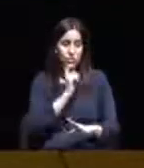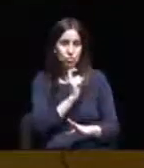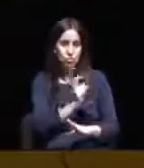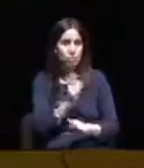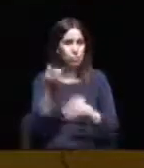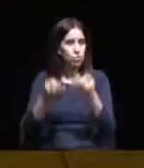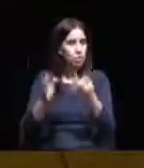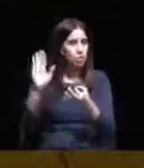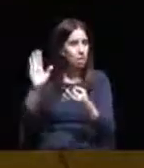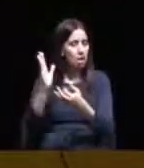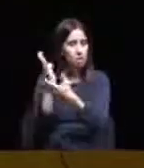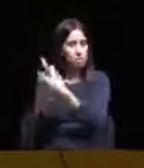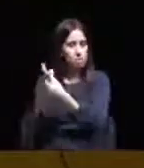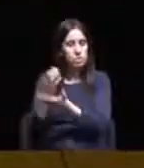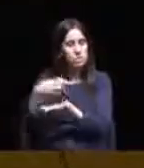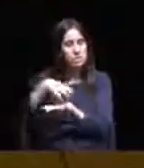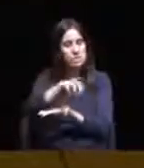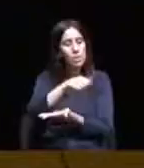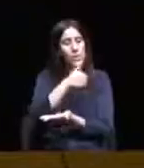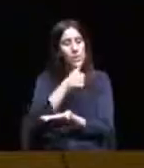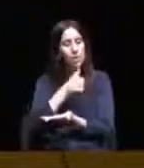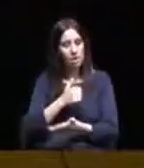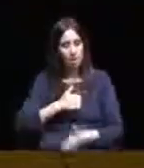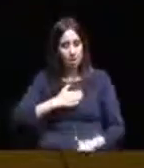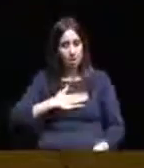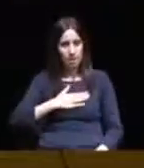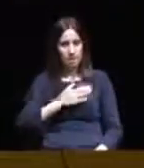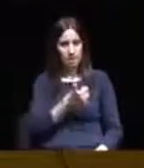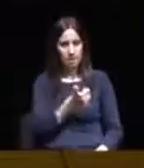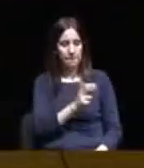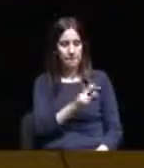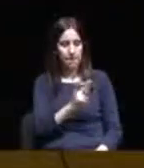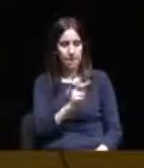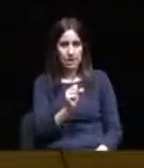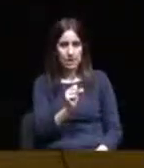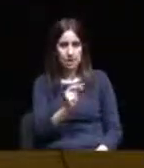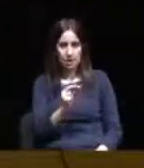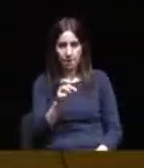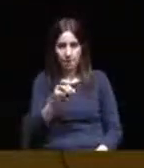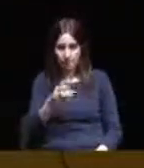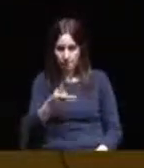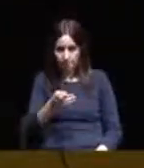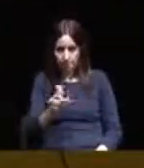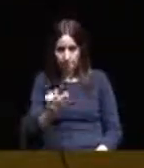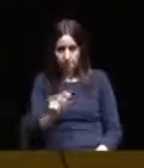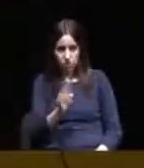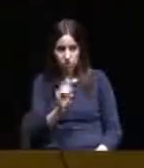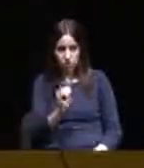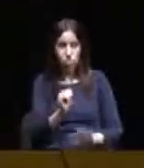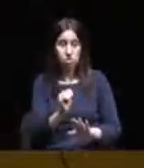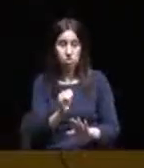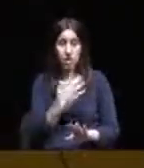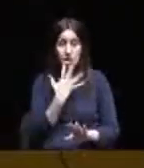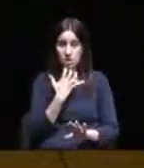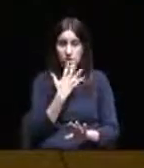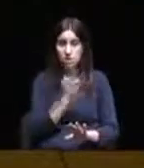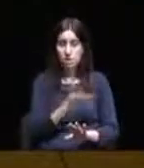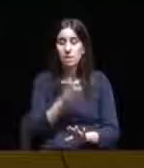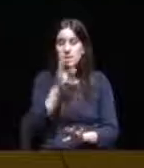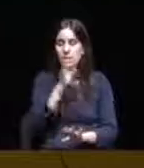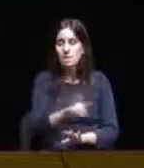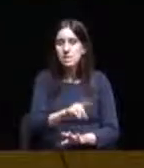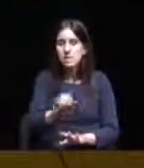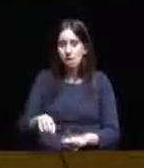decorre ainda na Justiça o processo de indenização à Braga Parques. Assim, deve salvaguardar-se a eventualidade